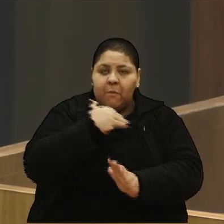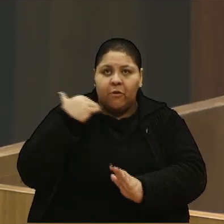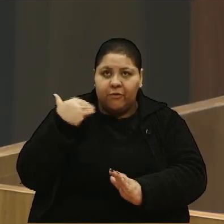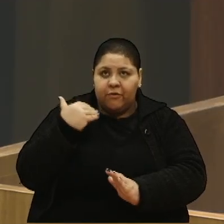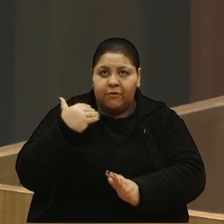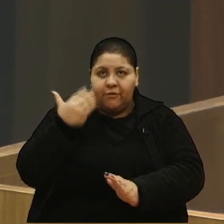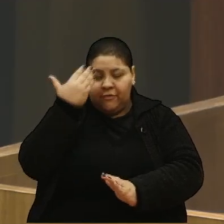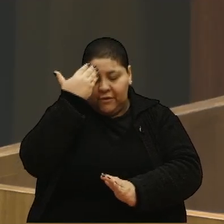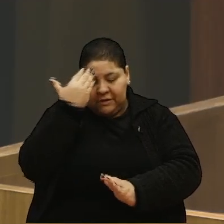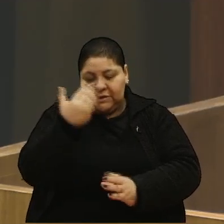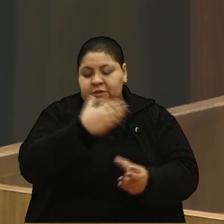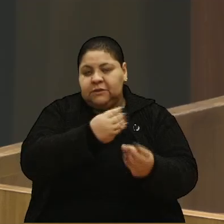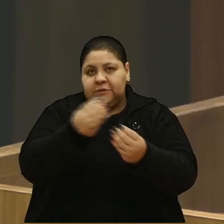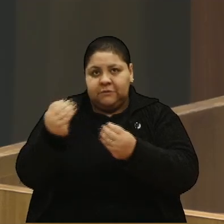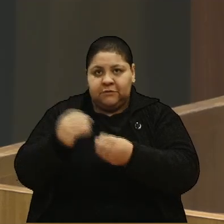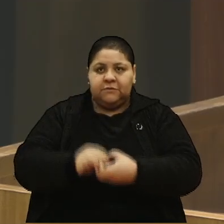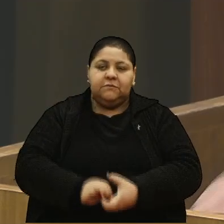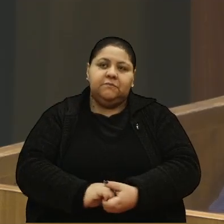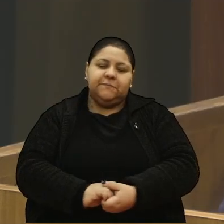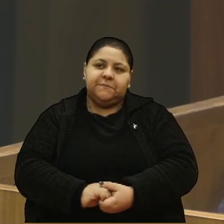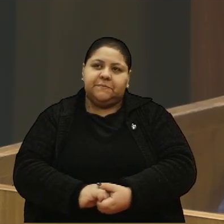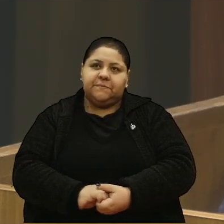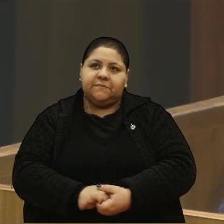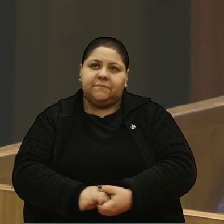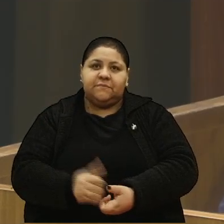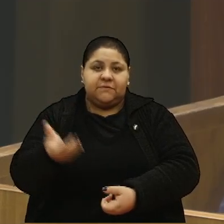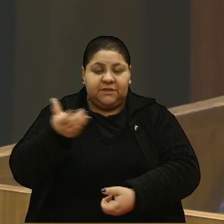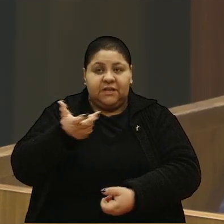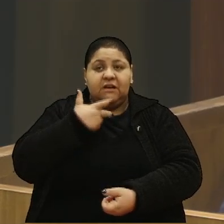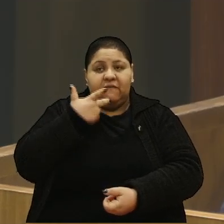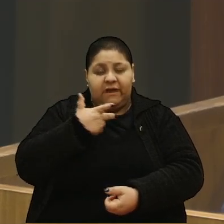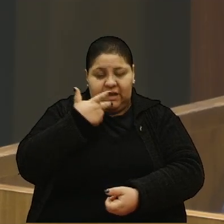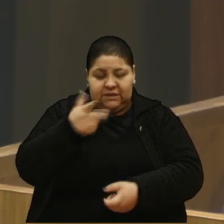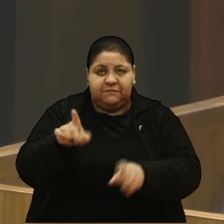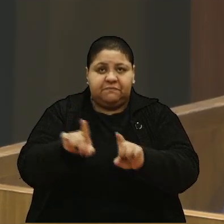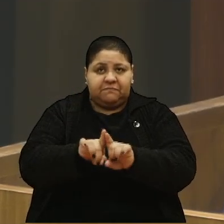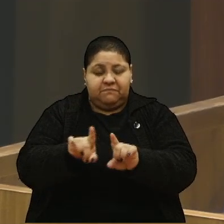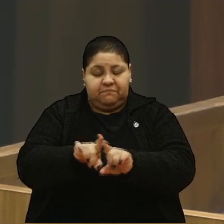Queria agradecer muito. E queria dizer